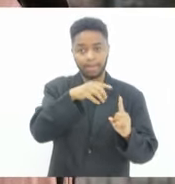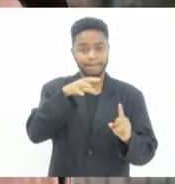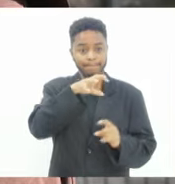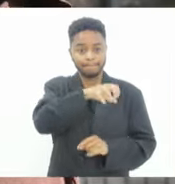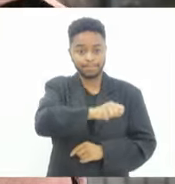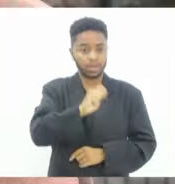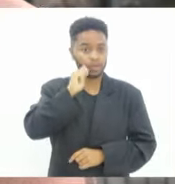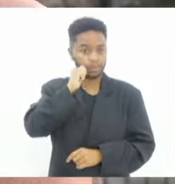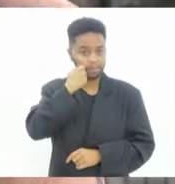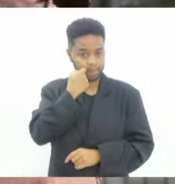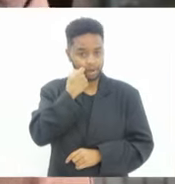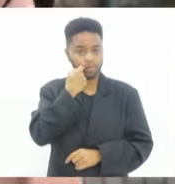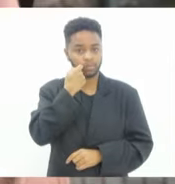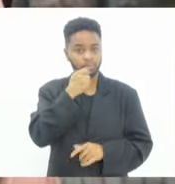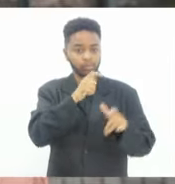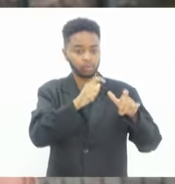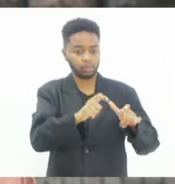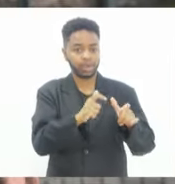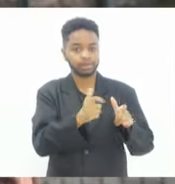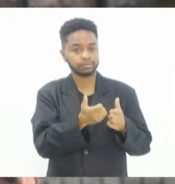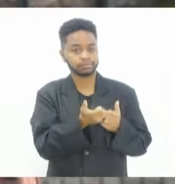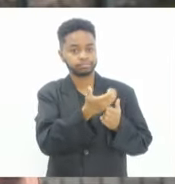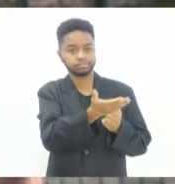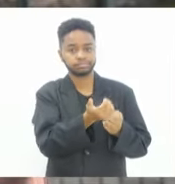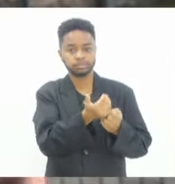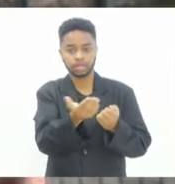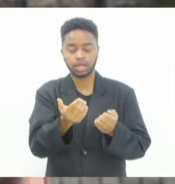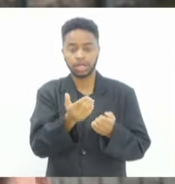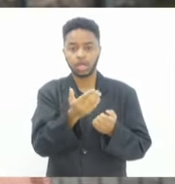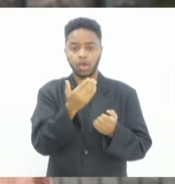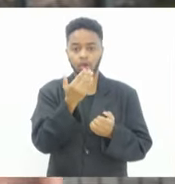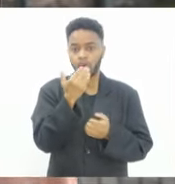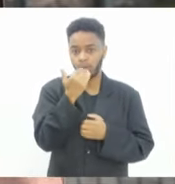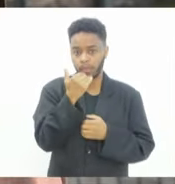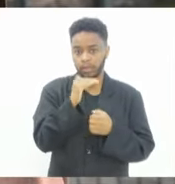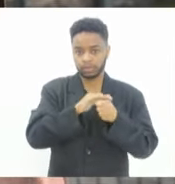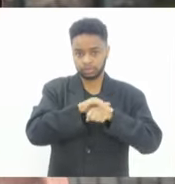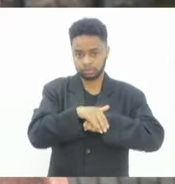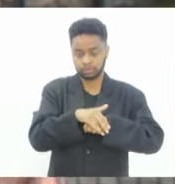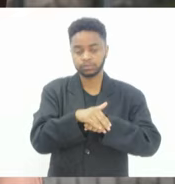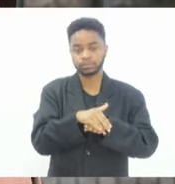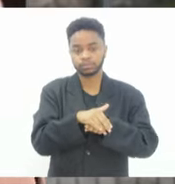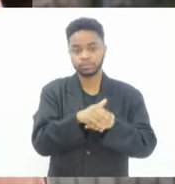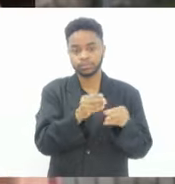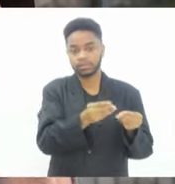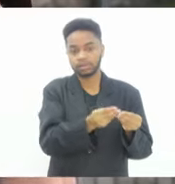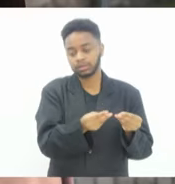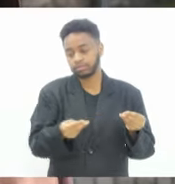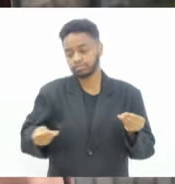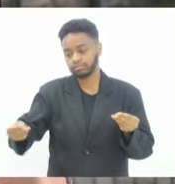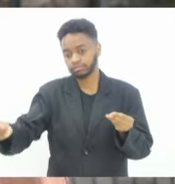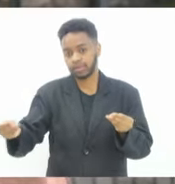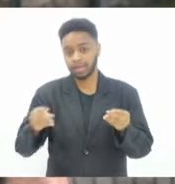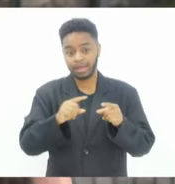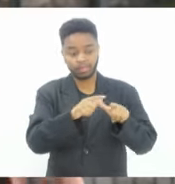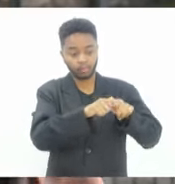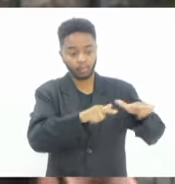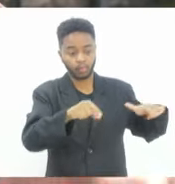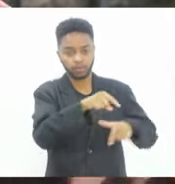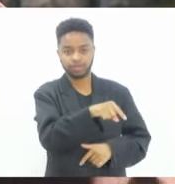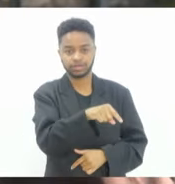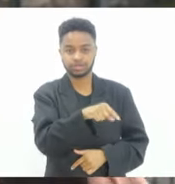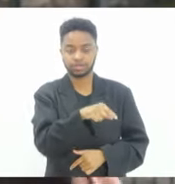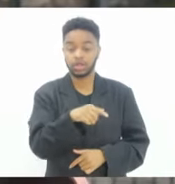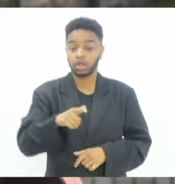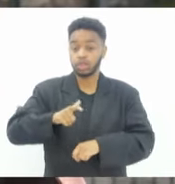do convento, os pães que serviriam à janta, à ceia dos frades, e fica vazia a dispensa. Quando